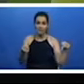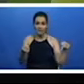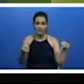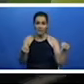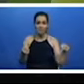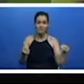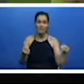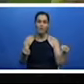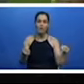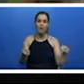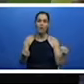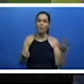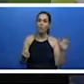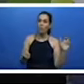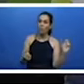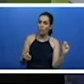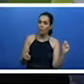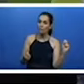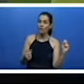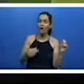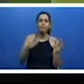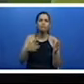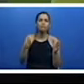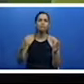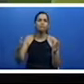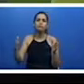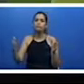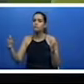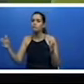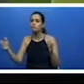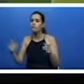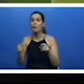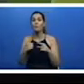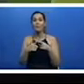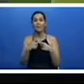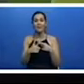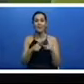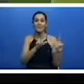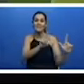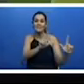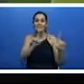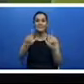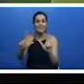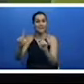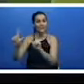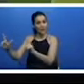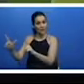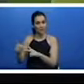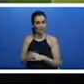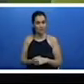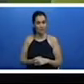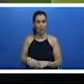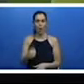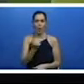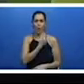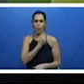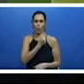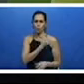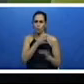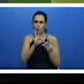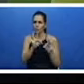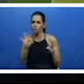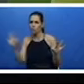diante. Portanto, o número de cordas que saem de um